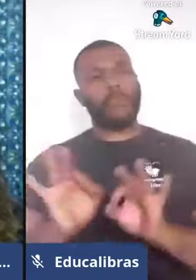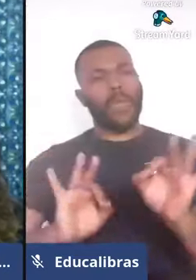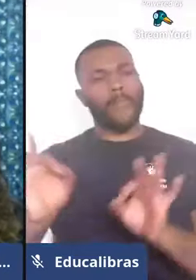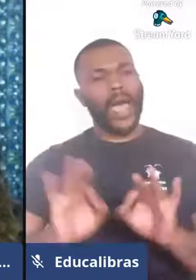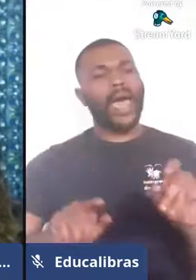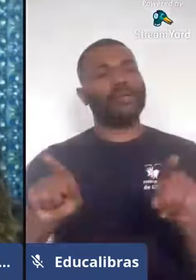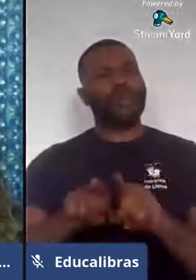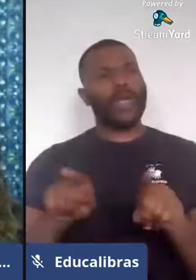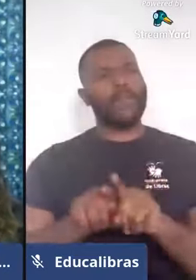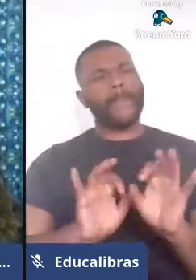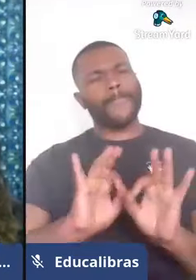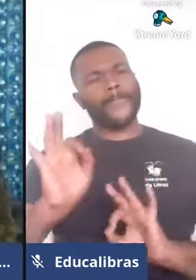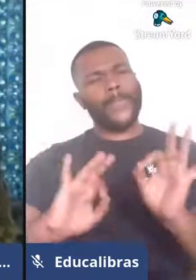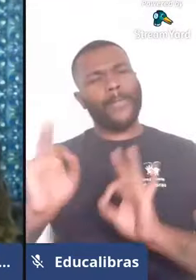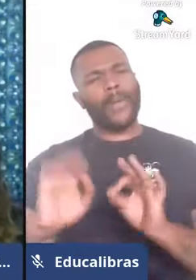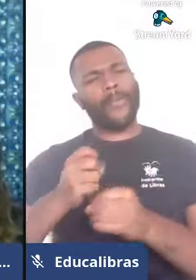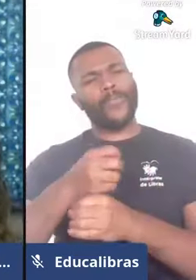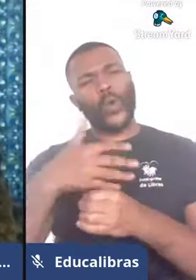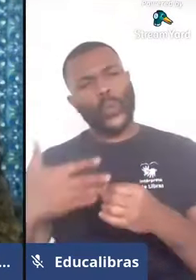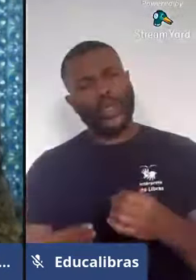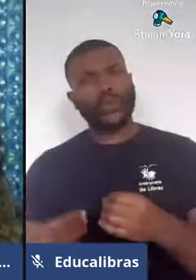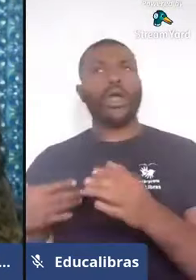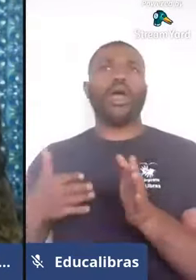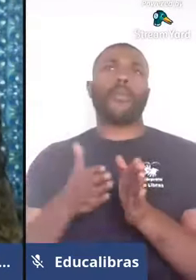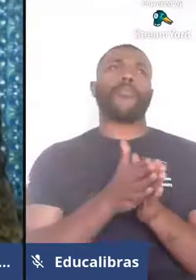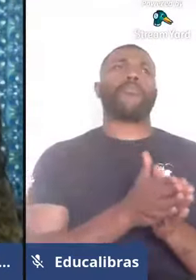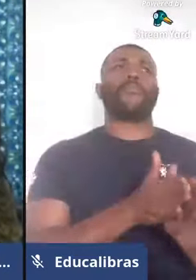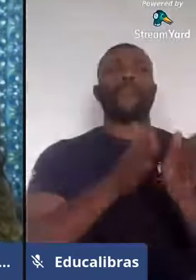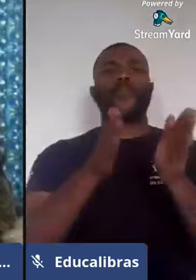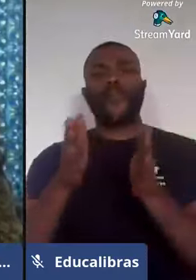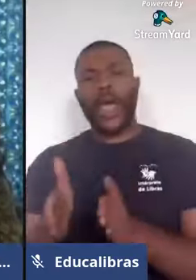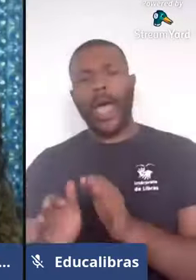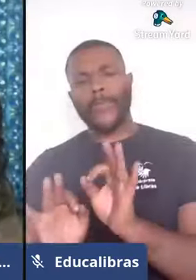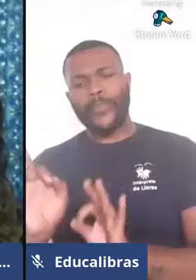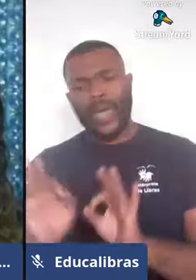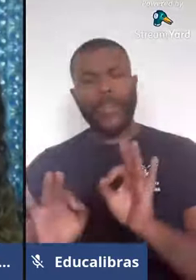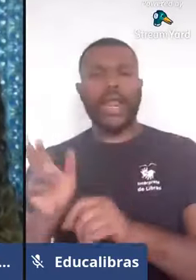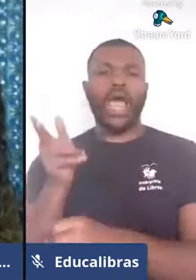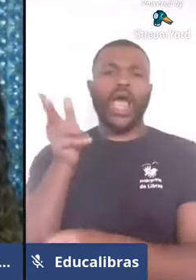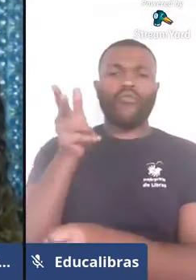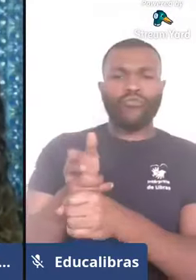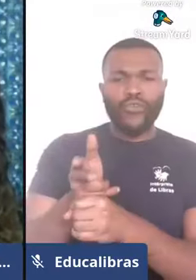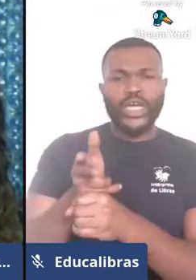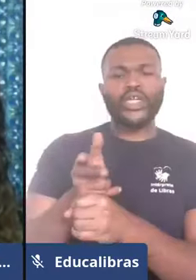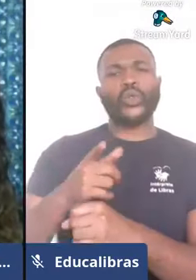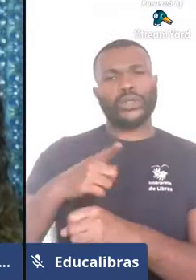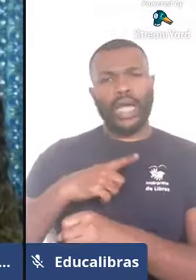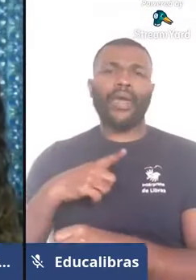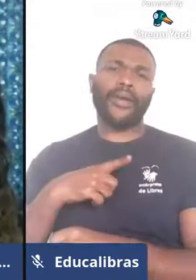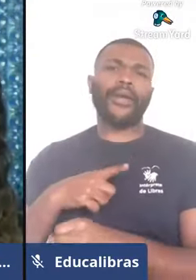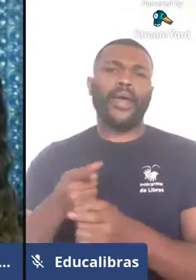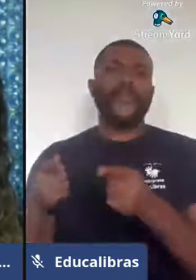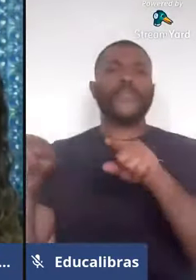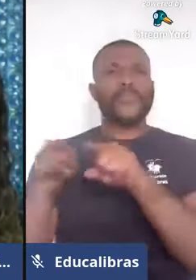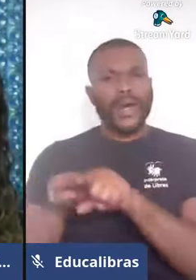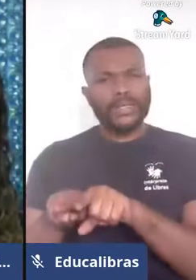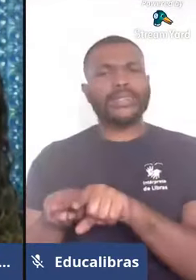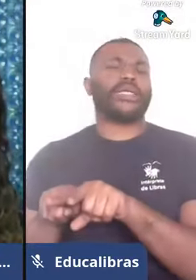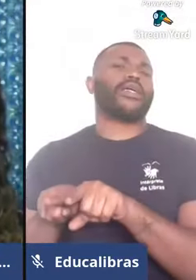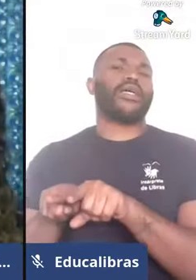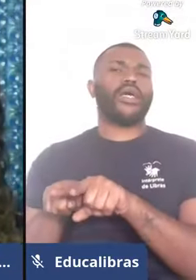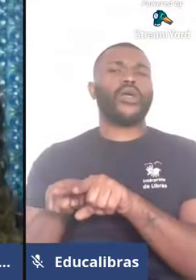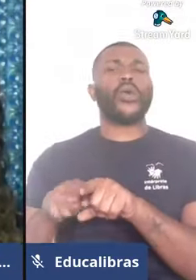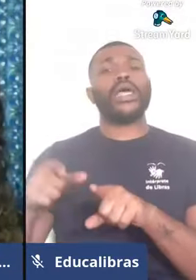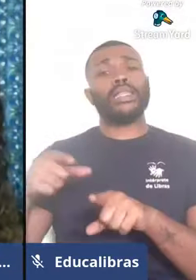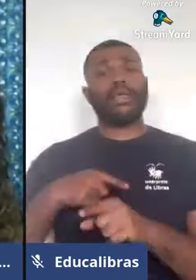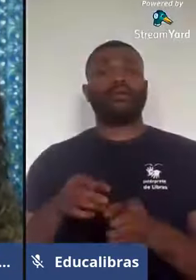conteúdo, até todo o processo de produção dos vídeos, né? Lógico, a gente tem parceiros para fazer isso, então a gente coloca os recursos de